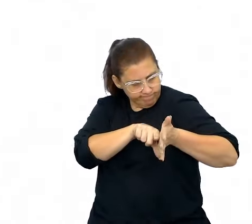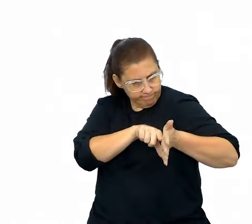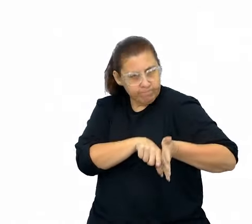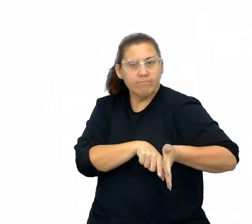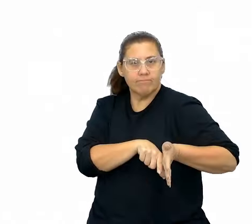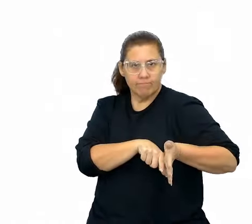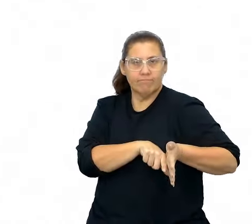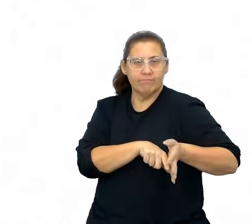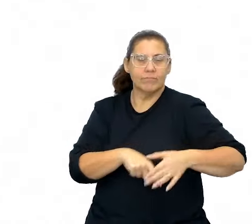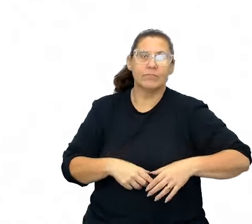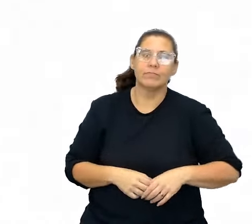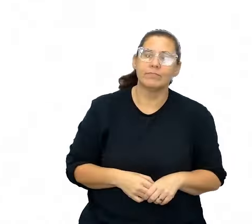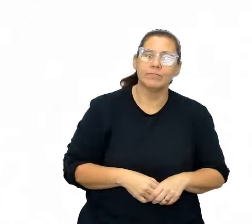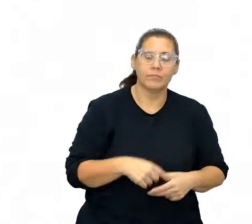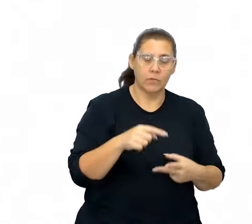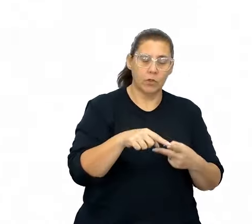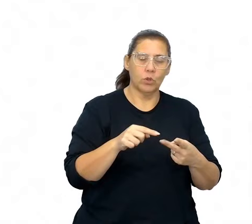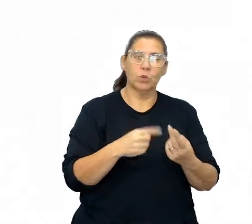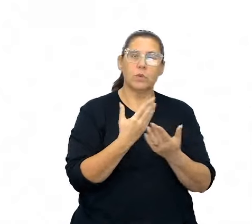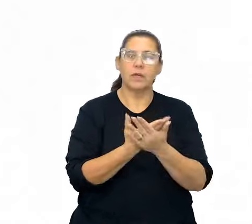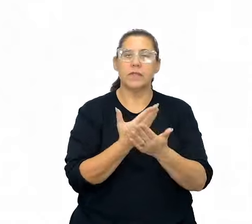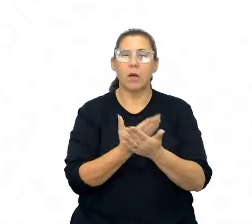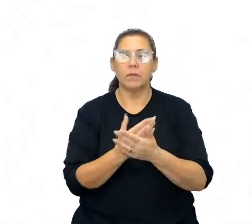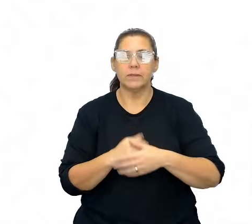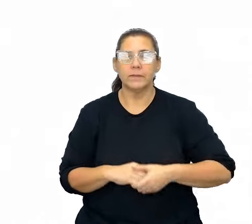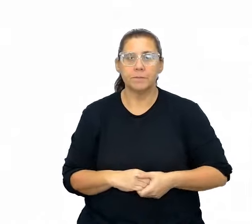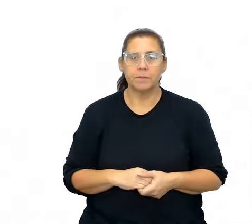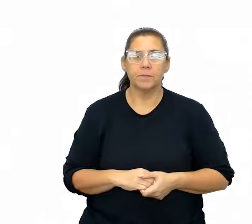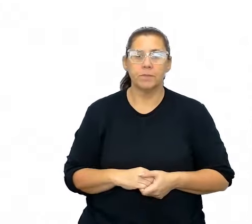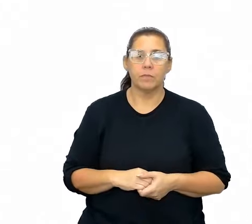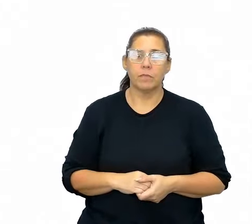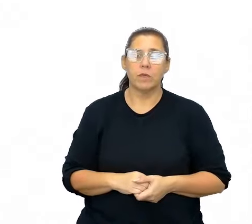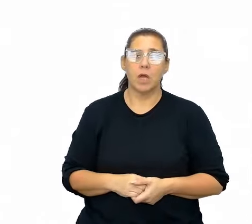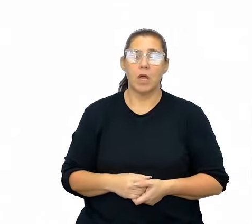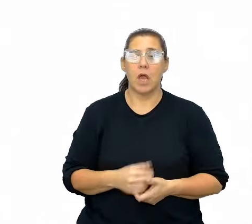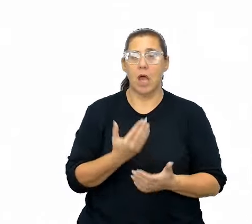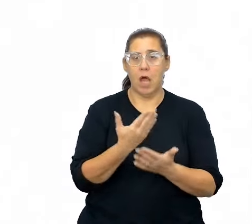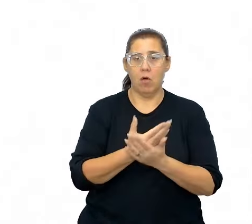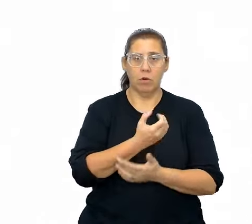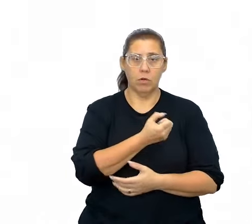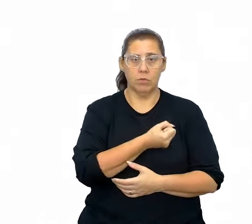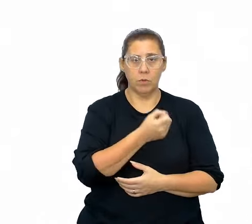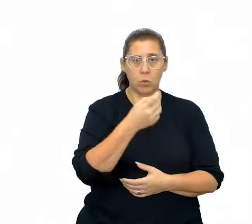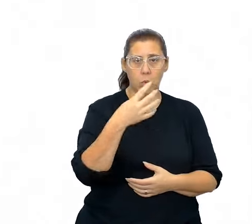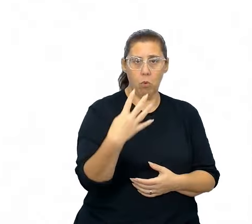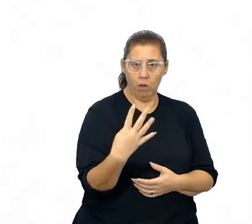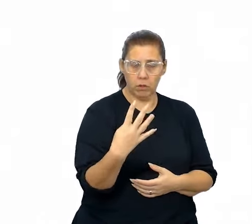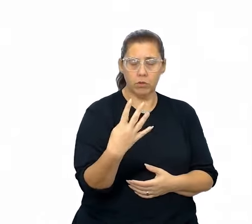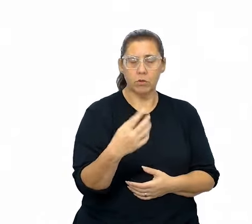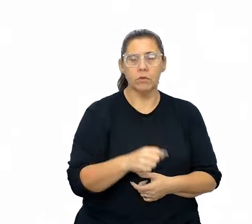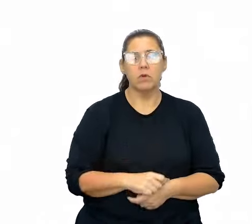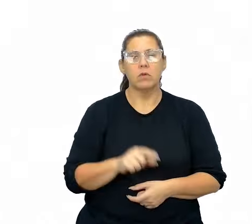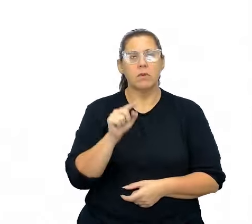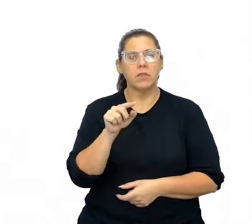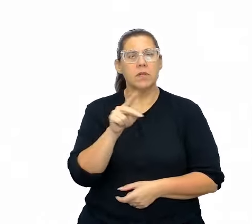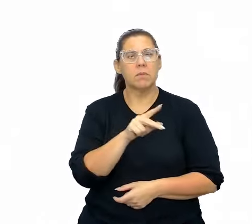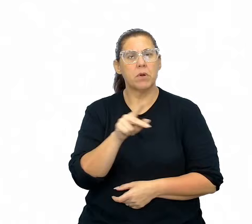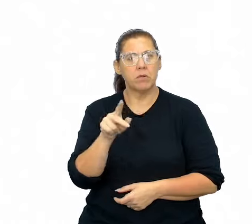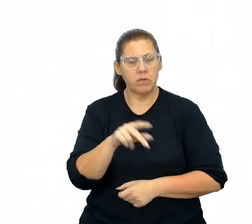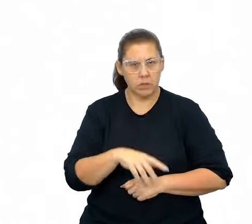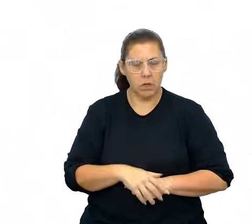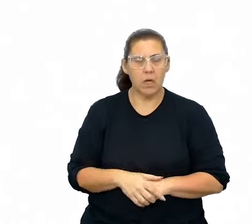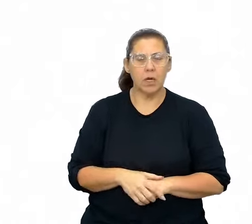mais minuciosamente essas duas aulas. A aula 4, ela requer que você, professor